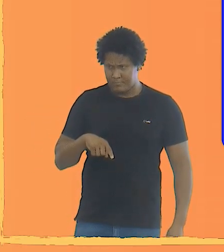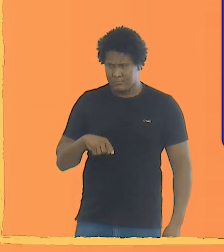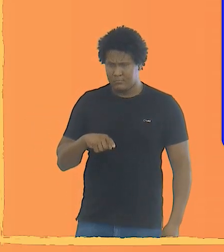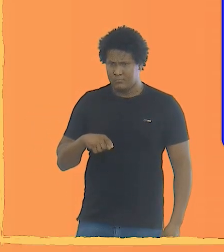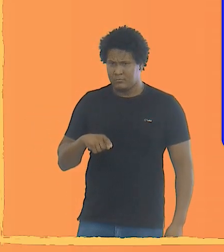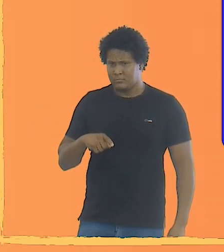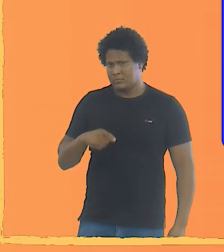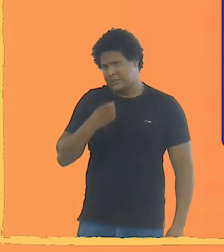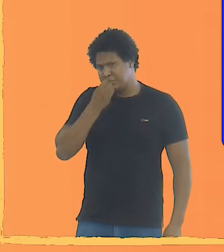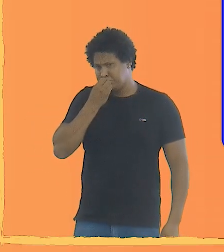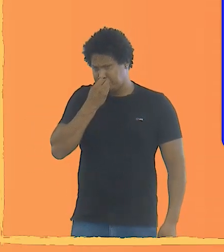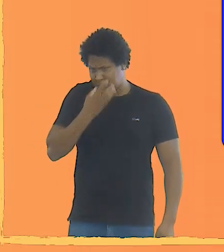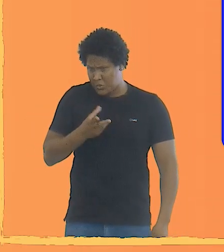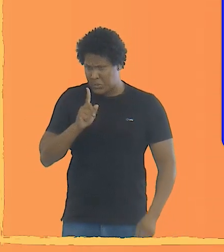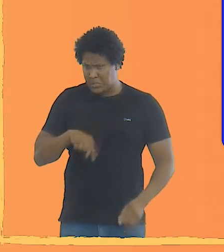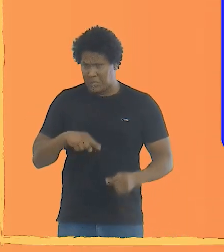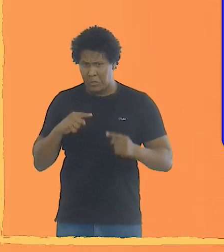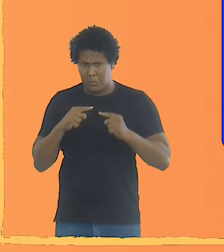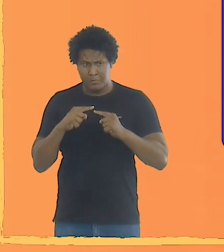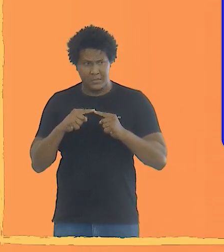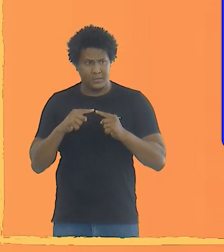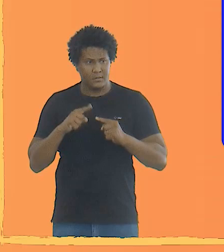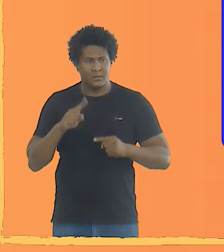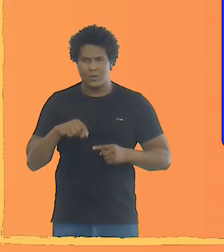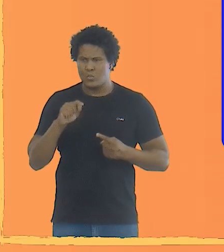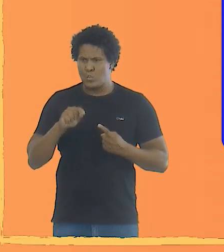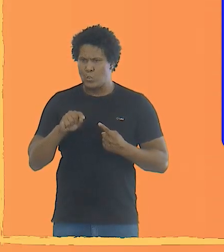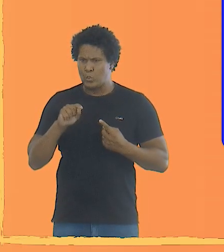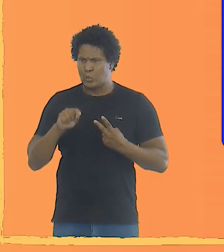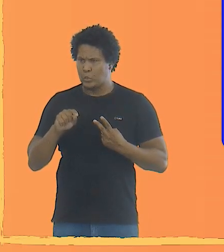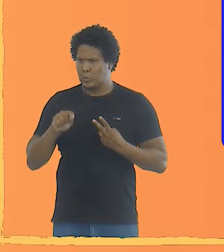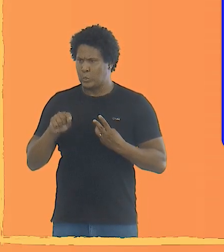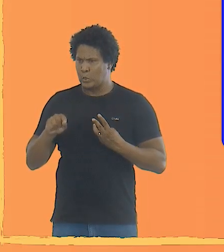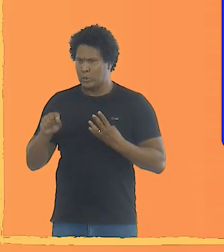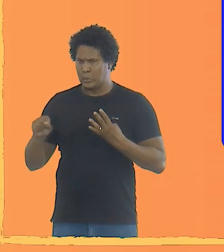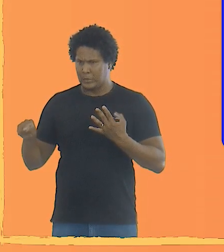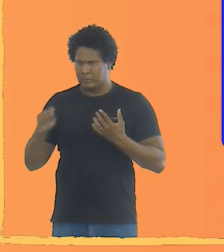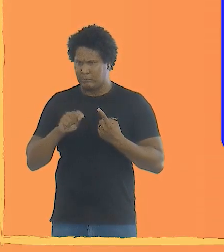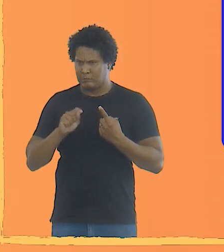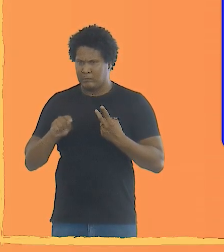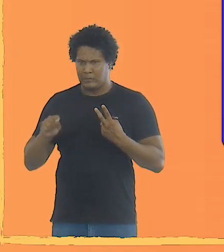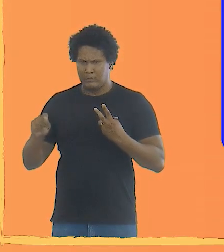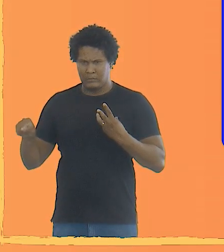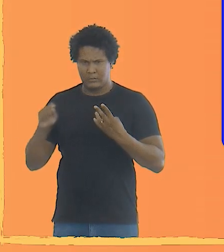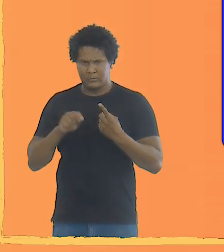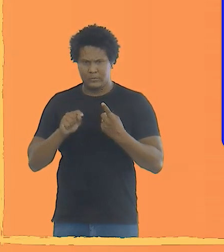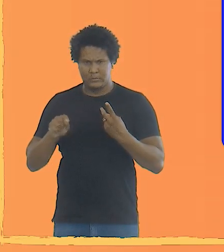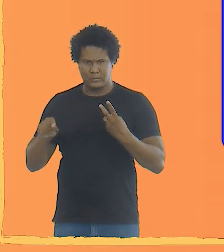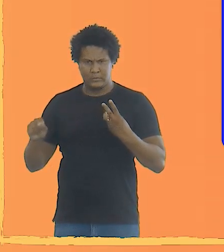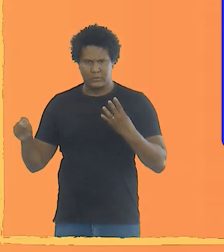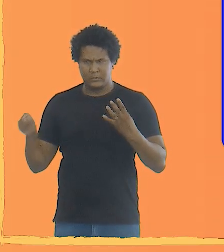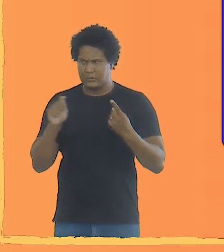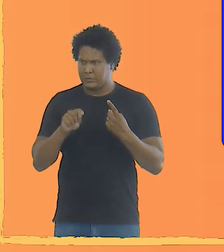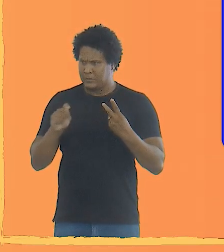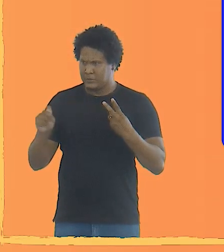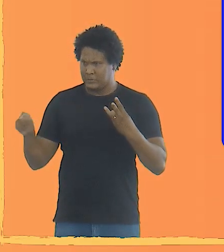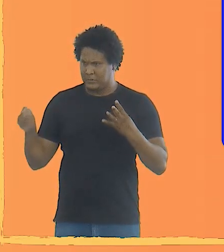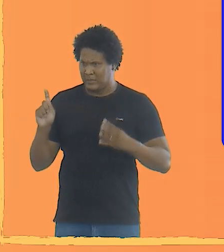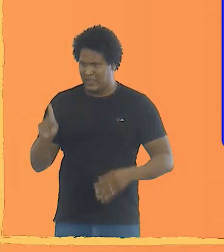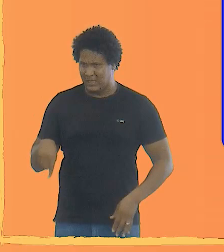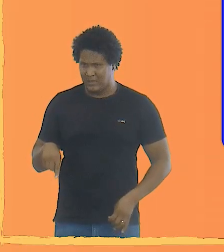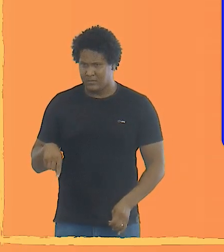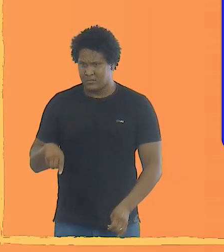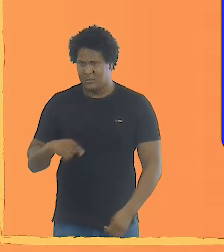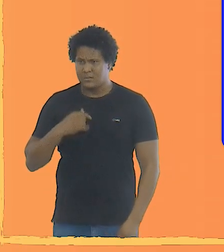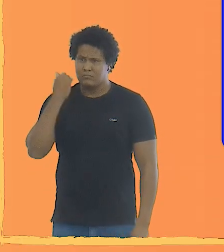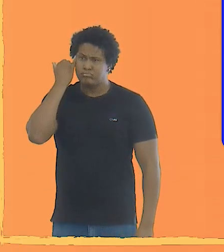gente contar a quantidade de cadeiras assim, ó? 1, 2, 3, 4, 5, 6, 7, 8, 9, 10, 11, 12, 13, 14, 15, 16, 17. Dá muito